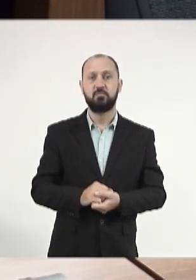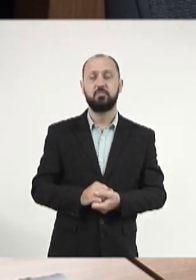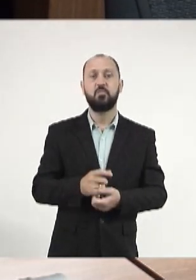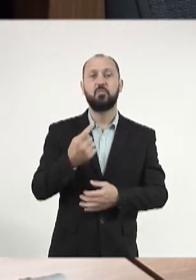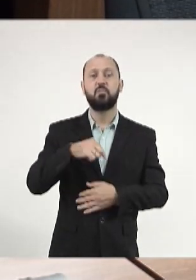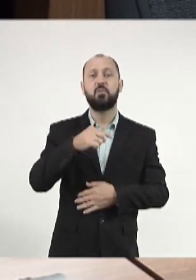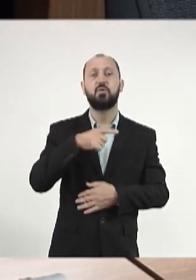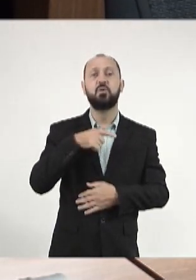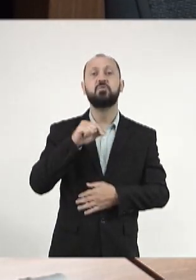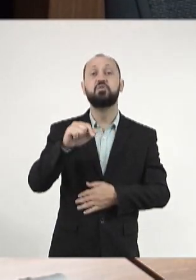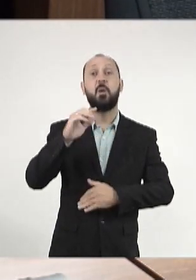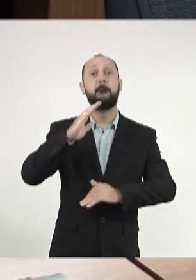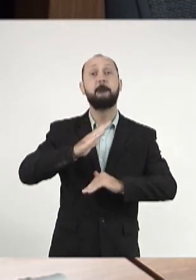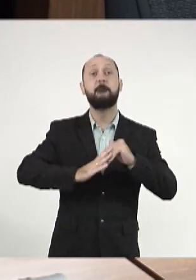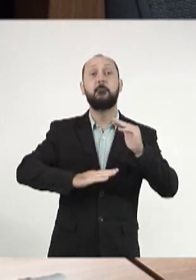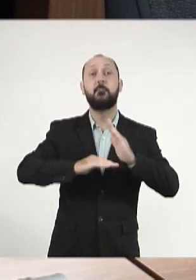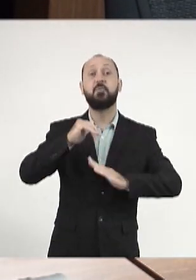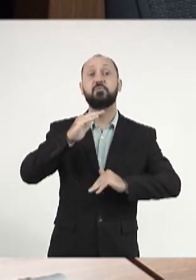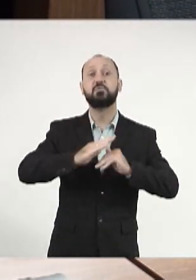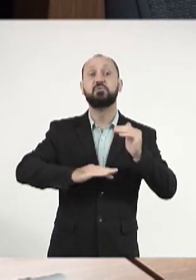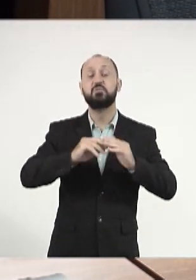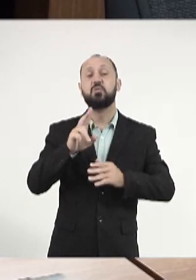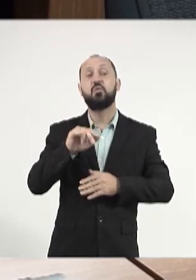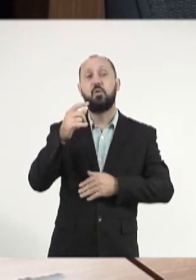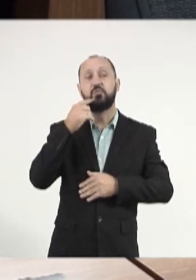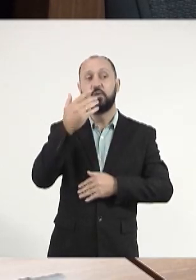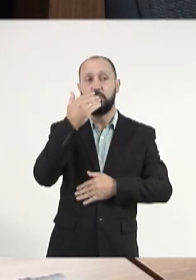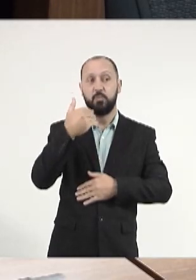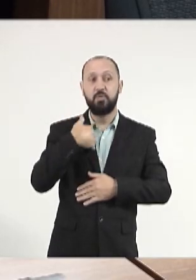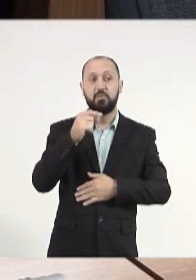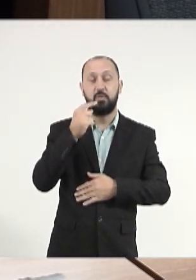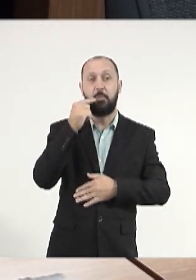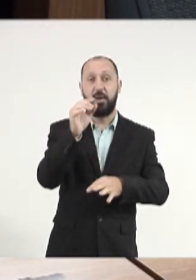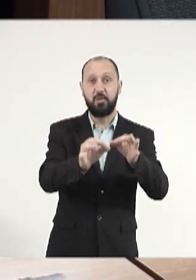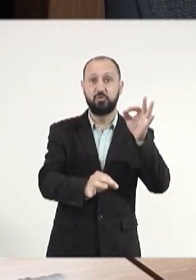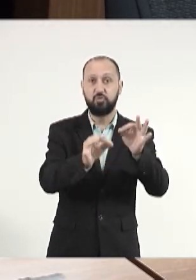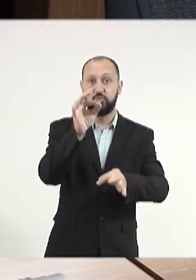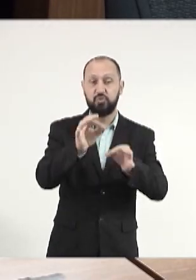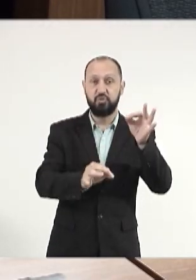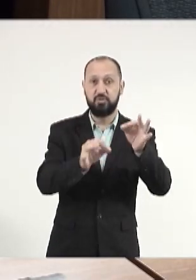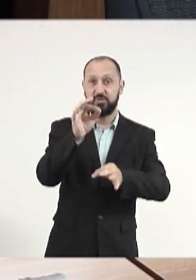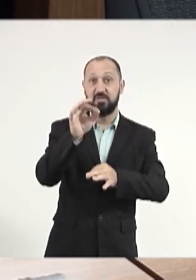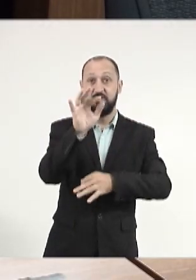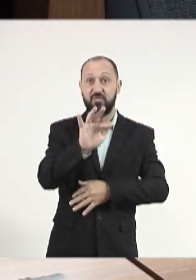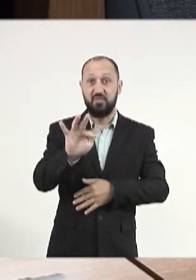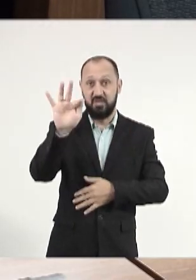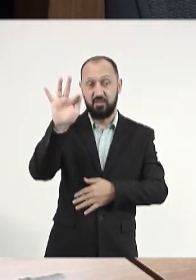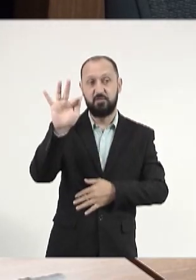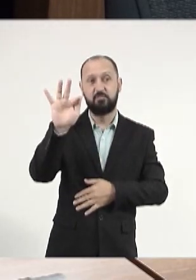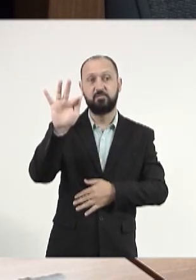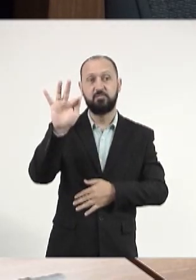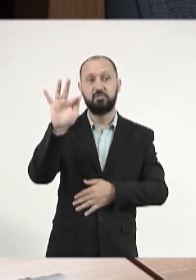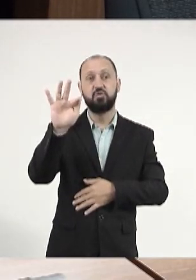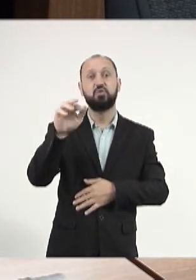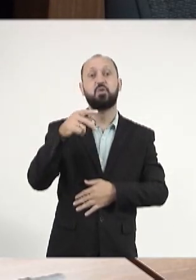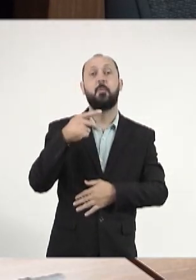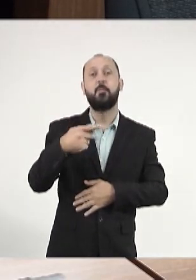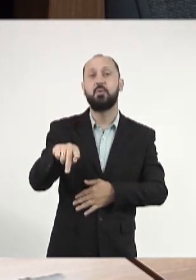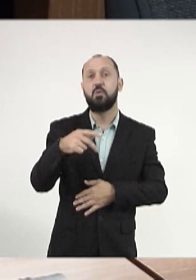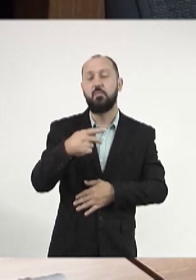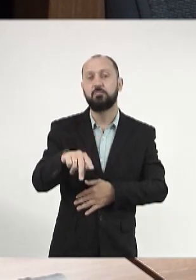Nós tínhamos lá profissionais que foram requisitados pela Justiça Federal de Ponta